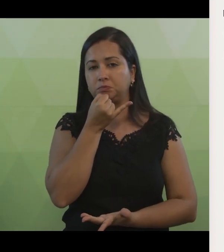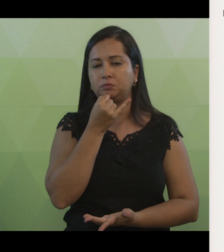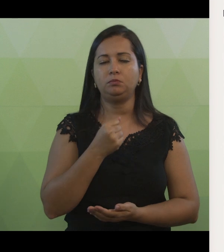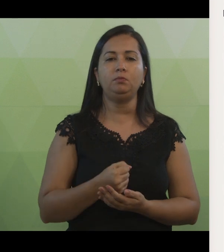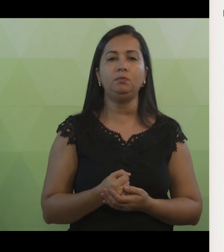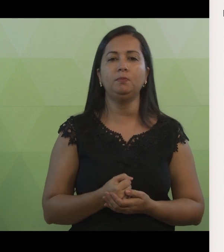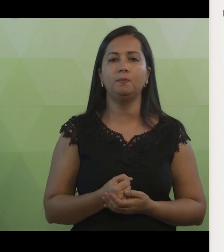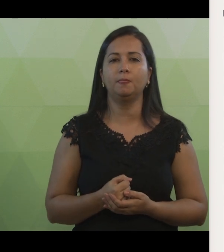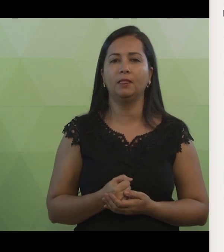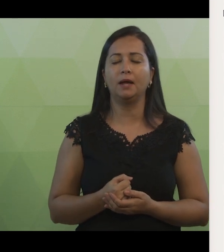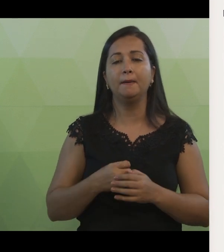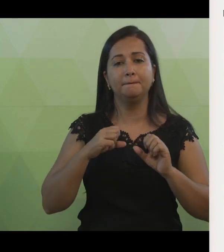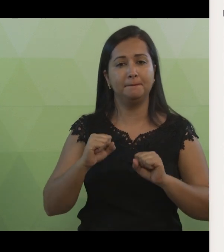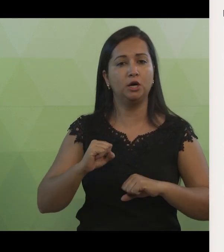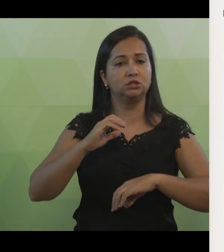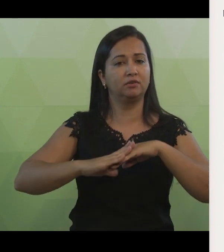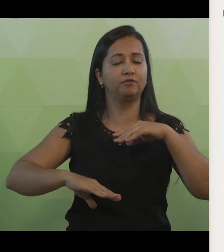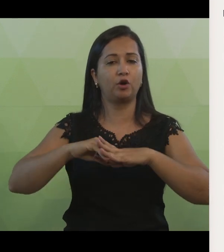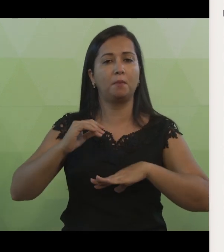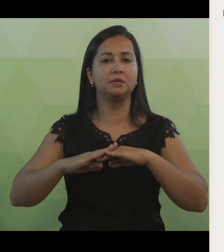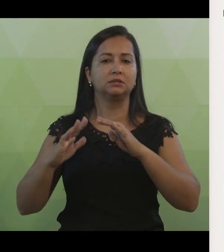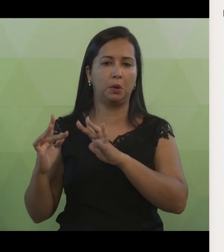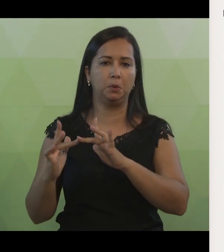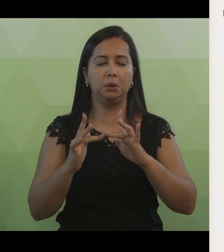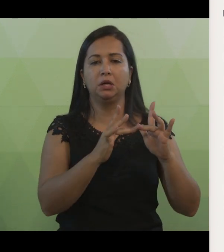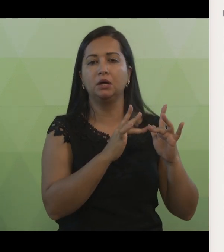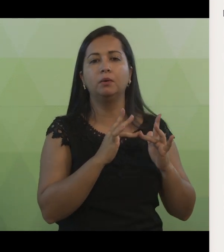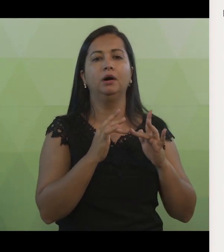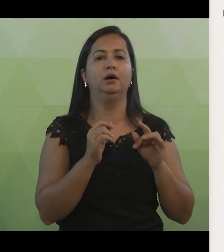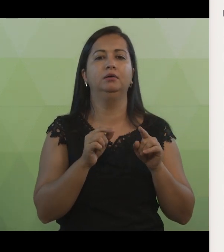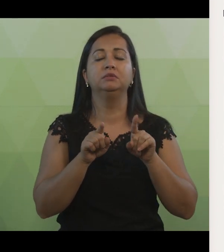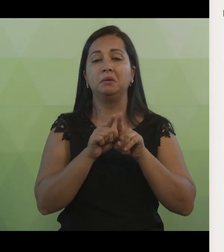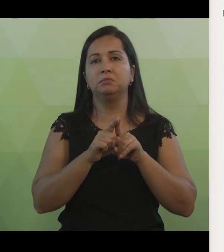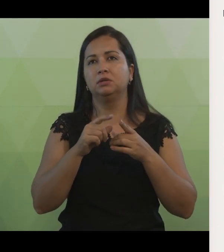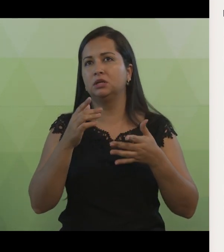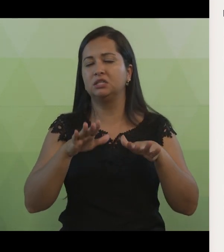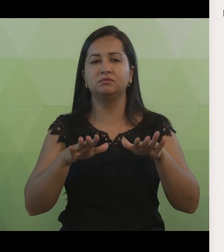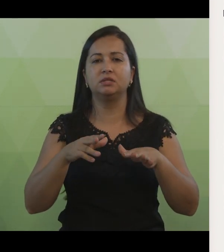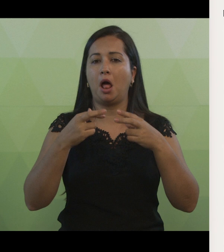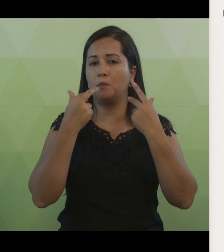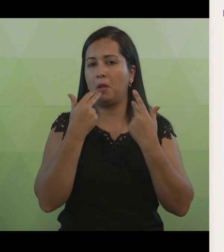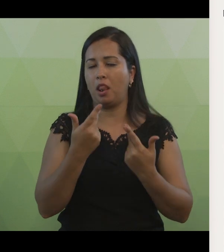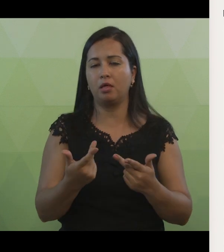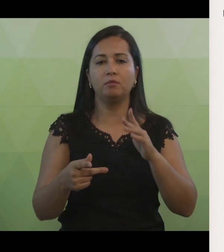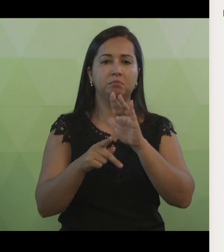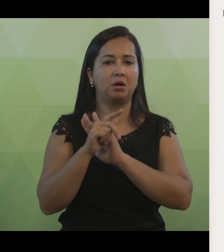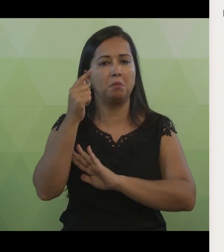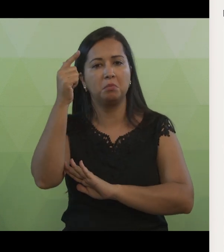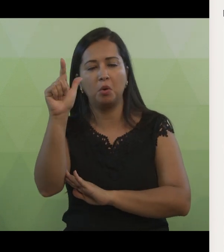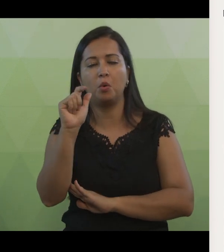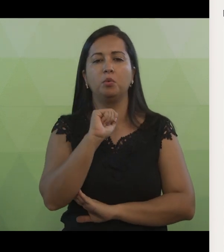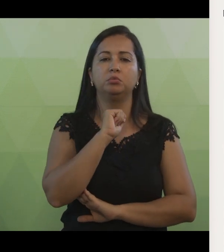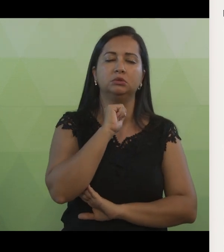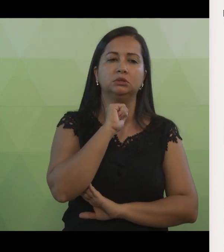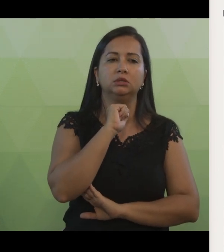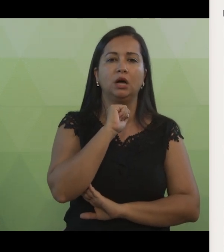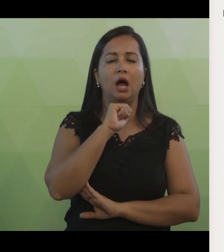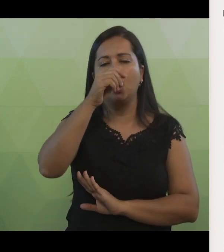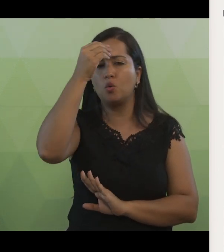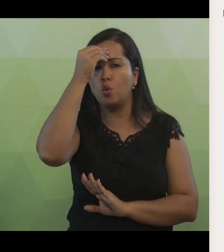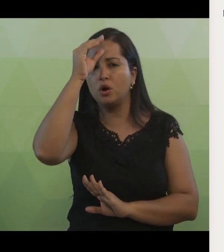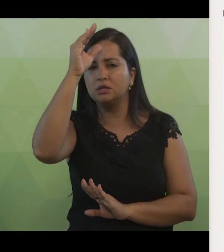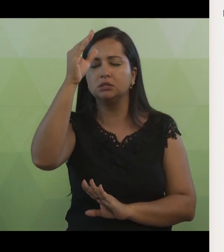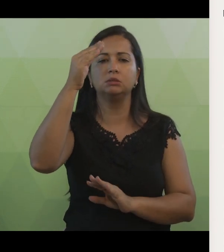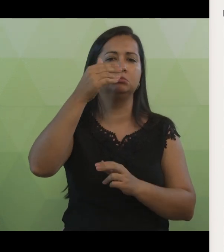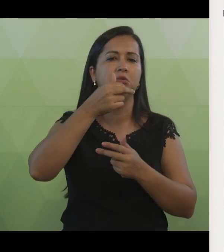de auditoria pode ser a formação acadêmica, conhecimento de uma língua estrangeira, conhecimento e experiência na área que vai auditar, disponibilidade